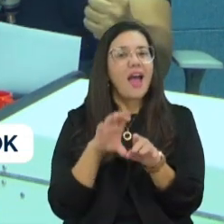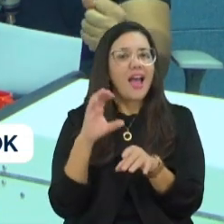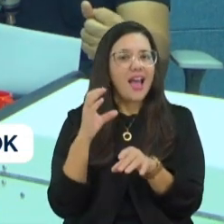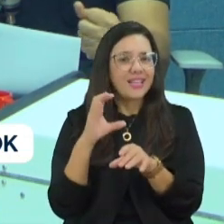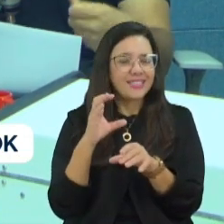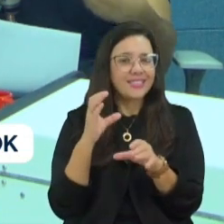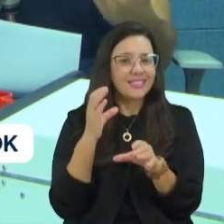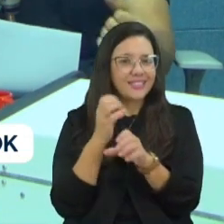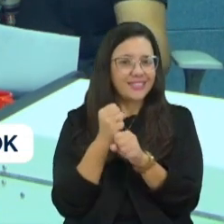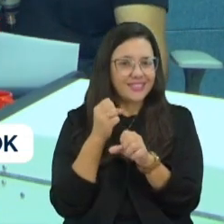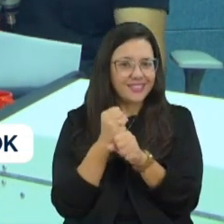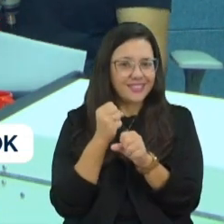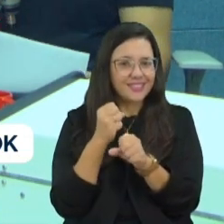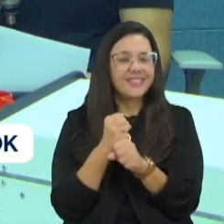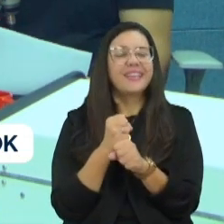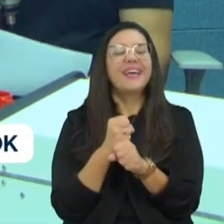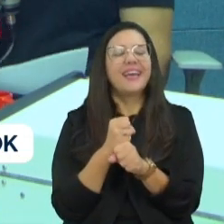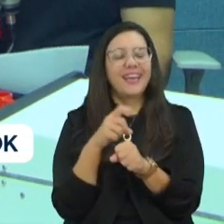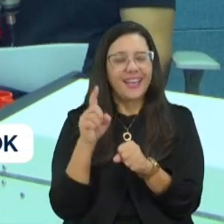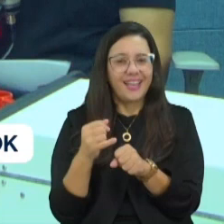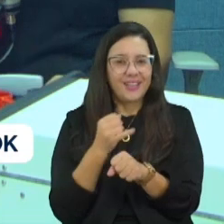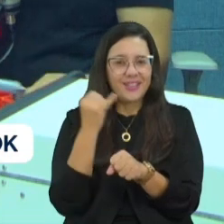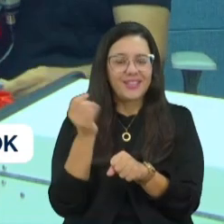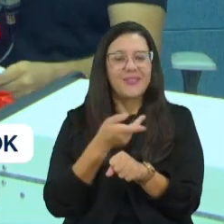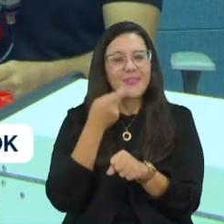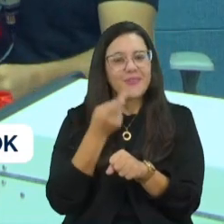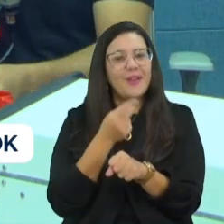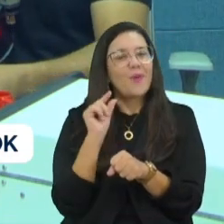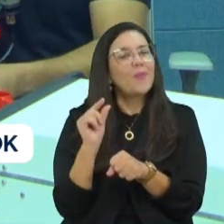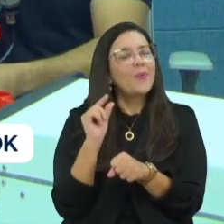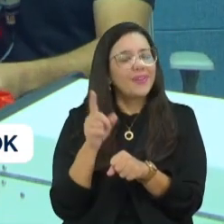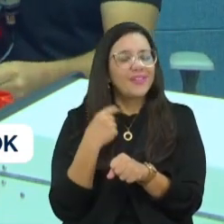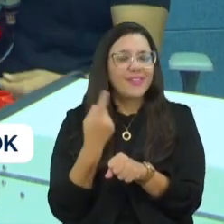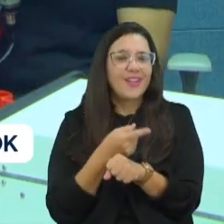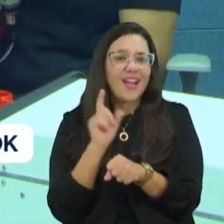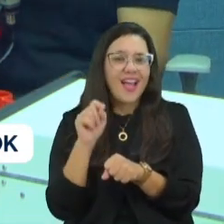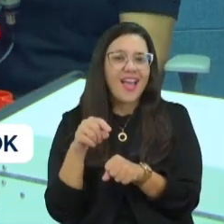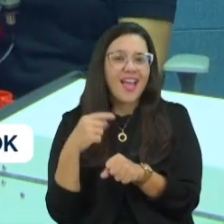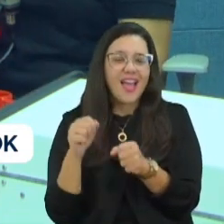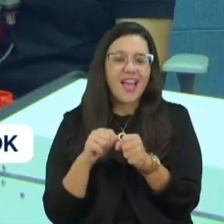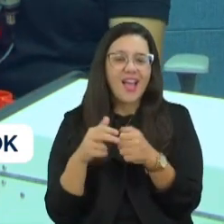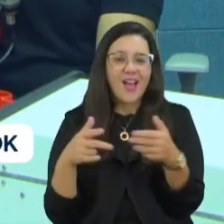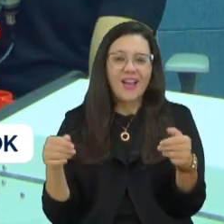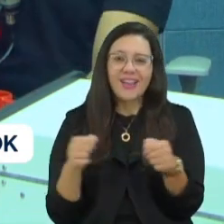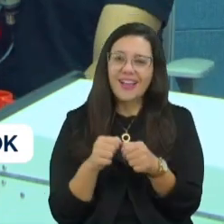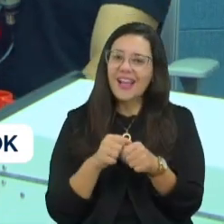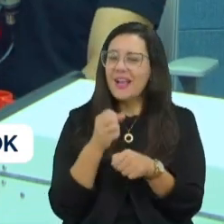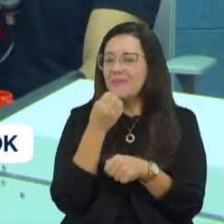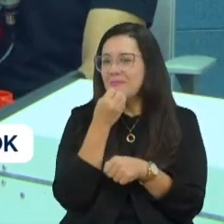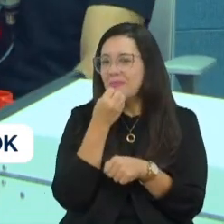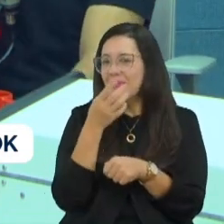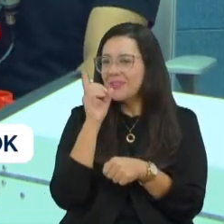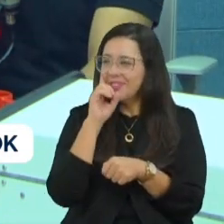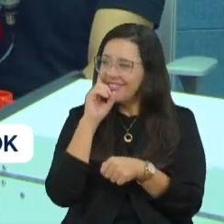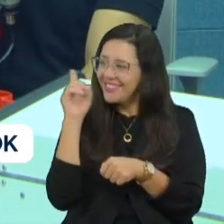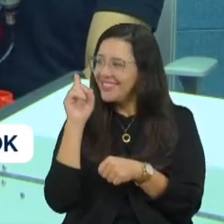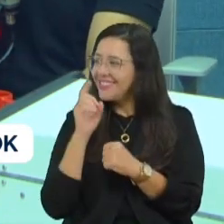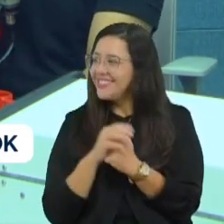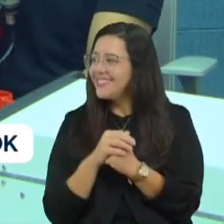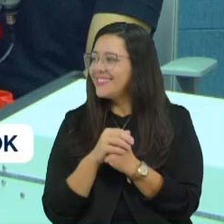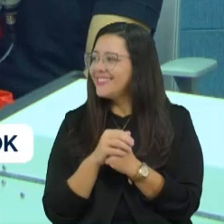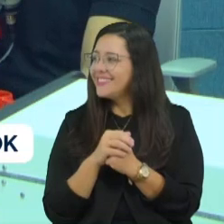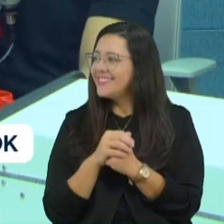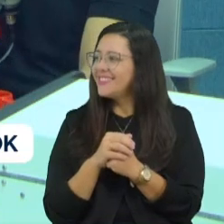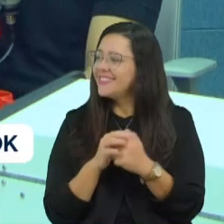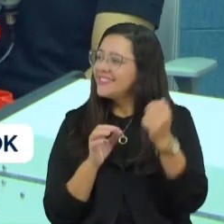EAD, né? São essas opções, e vai falar aqui com a gente sobre essas novidades. Mas primeiro, bom dia, bem-vinda ao Jornal da